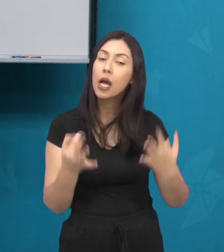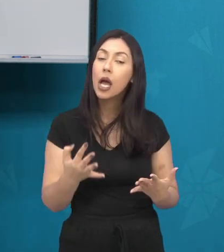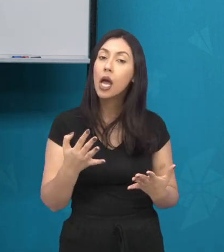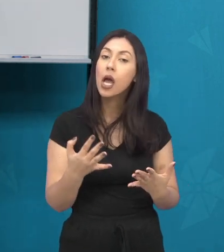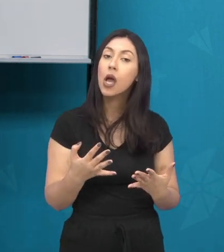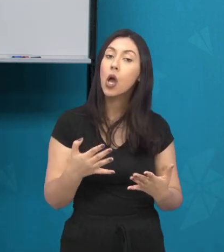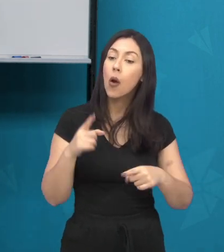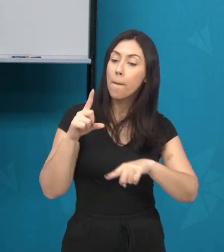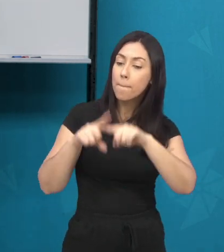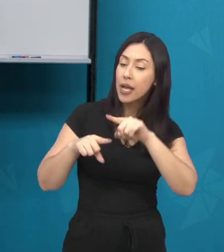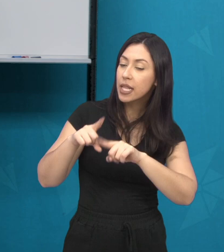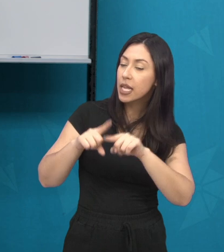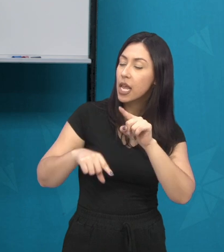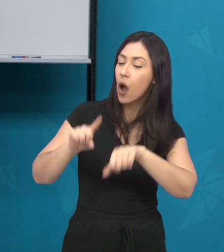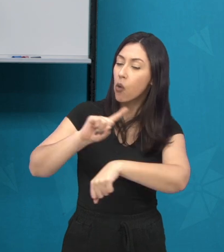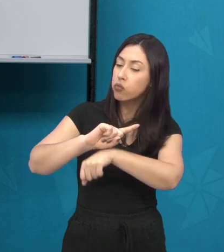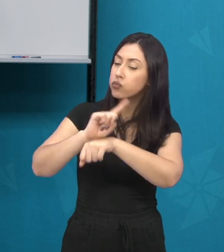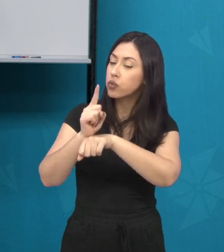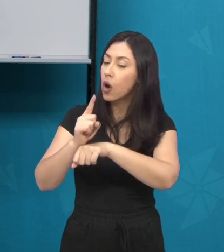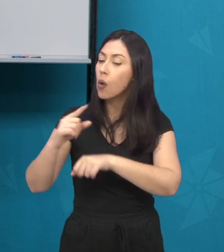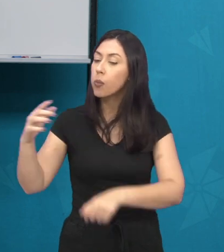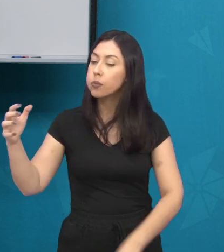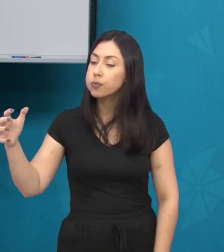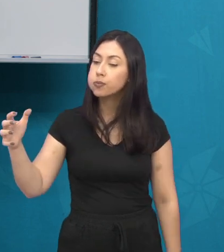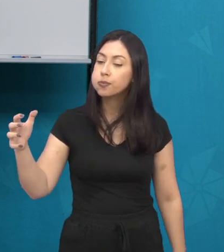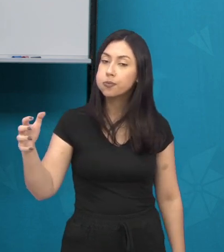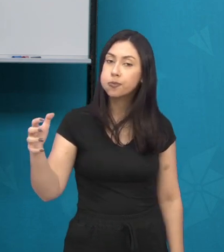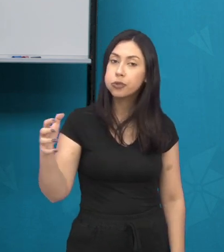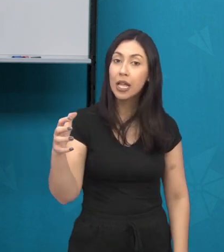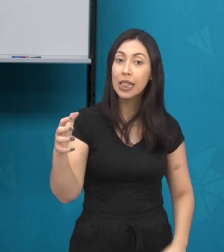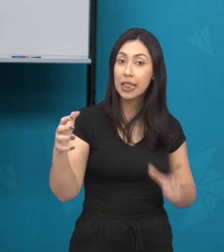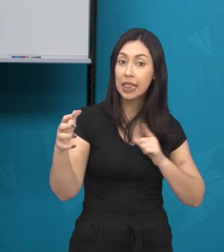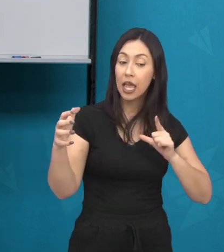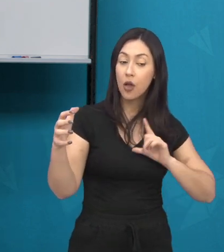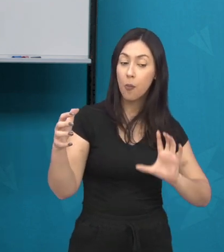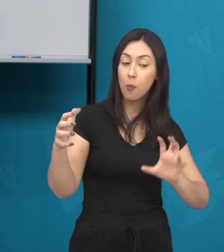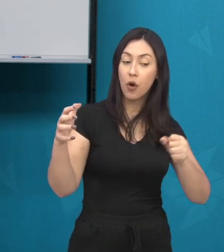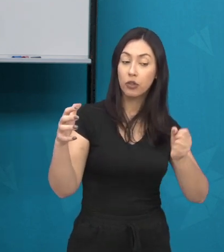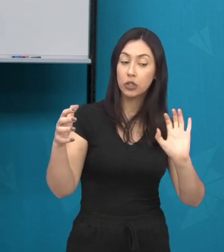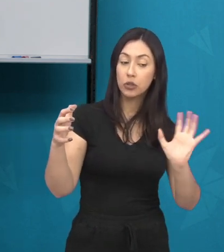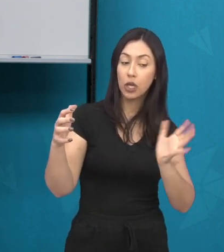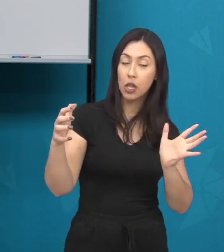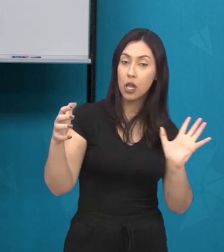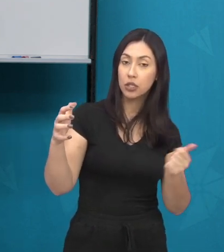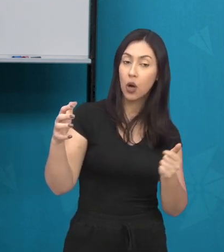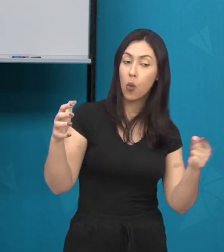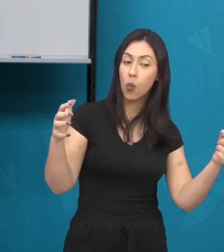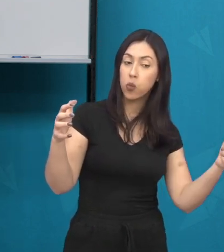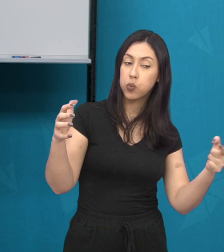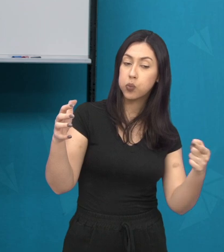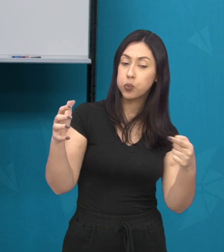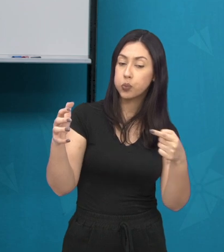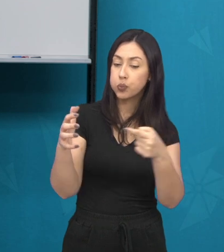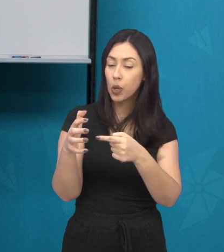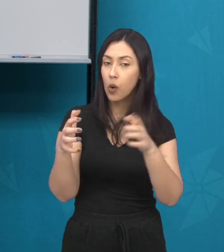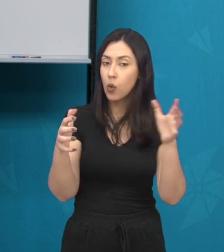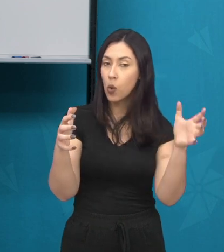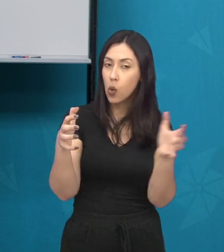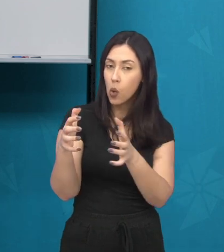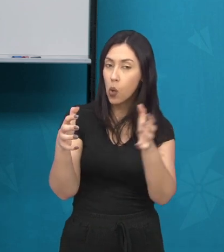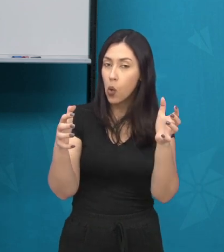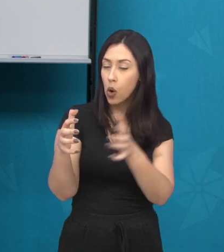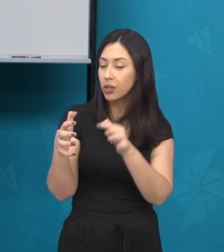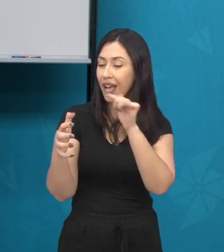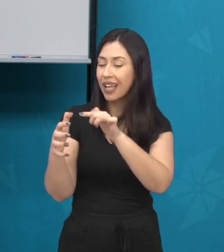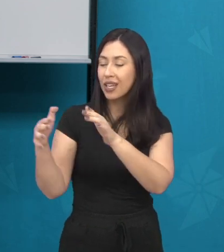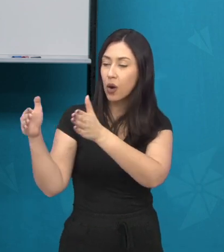vocês um corpo em velocidade uma força age eu tenho uma aceleração contra o movimento resultante agindo contra o movimento a